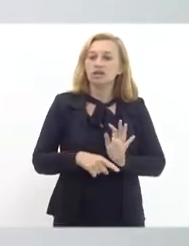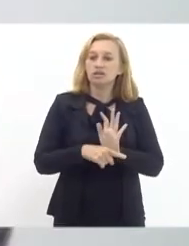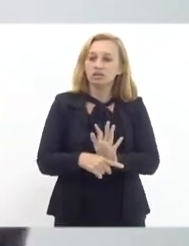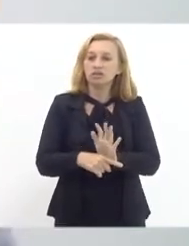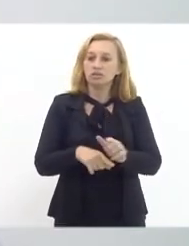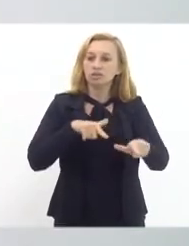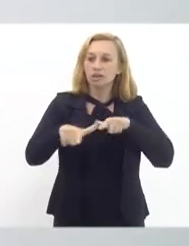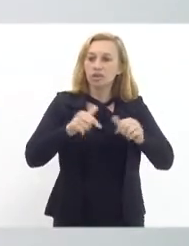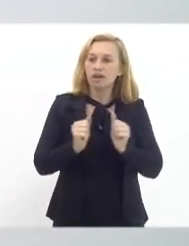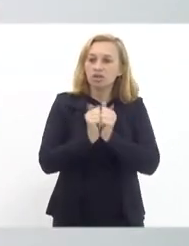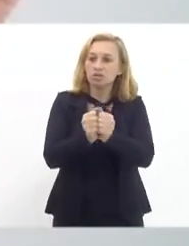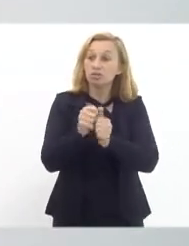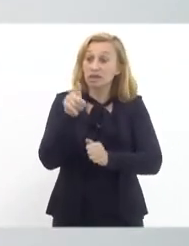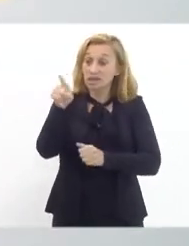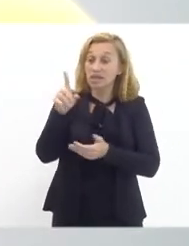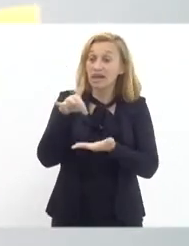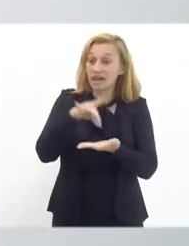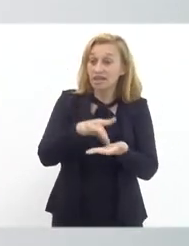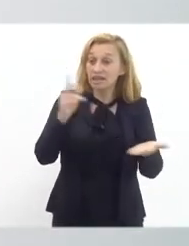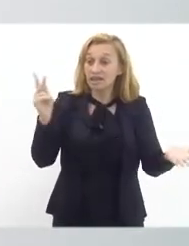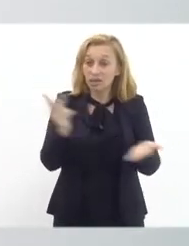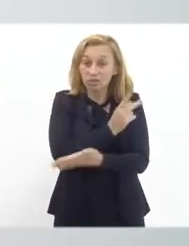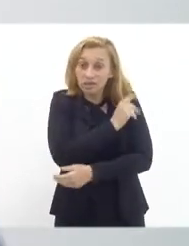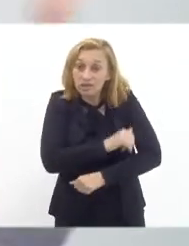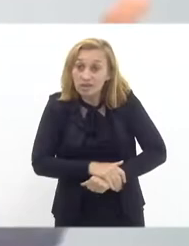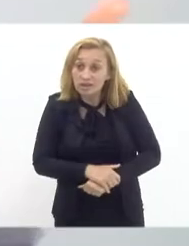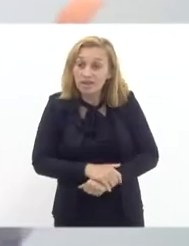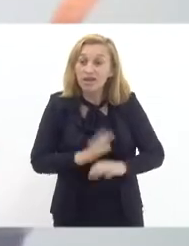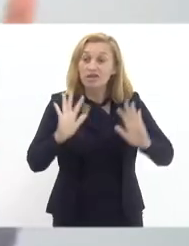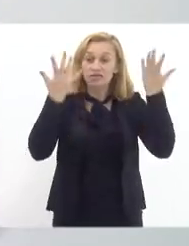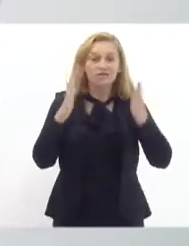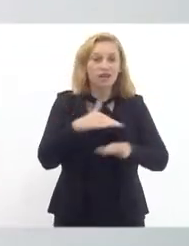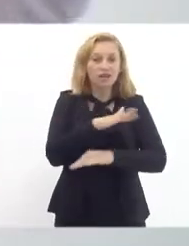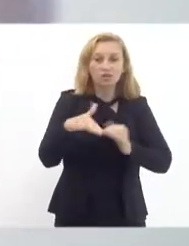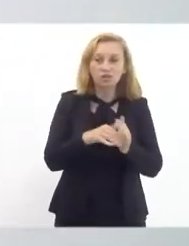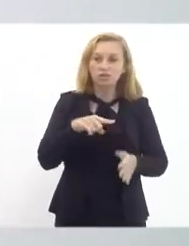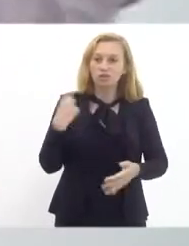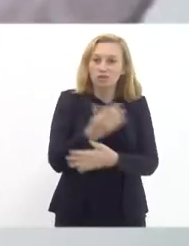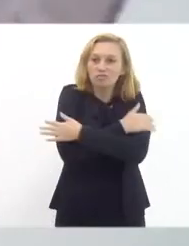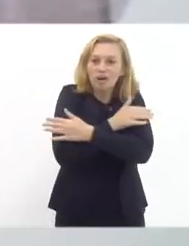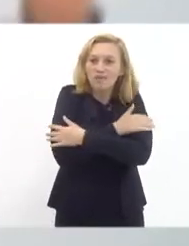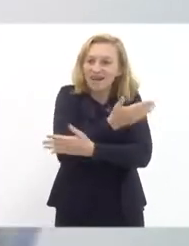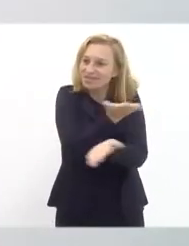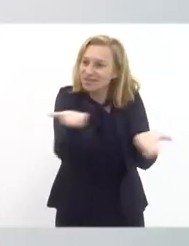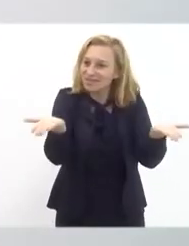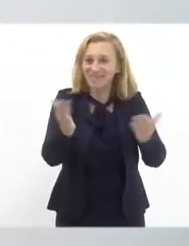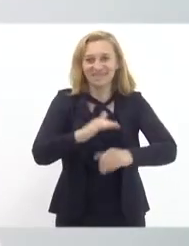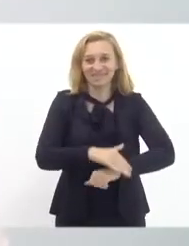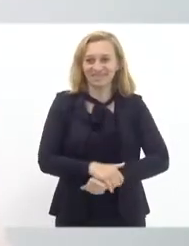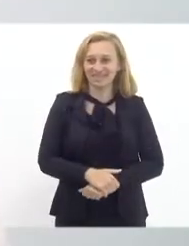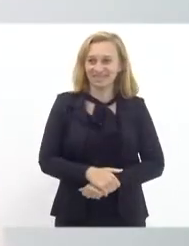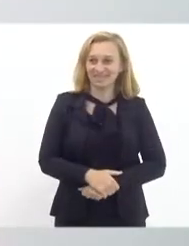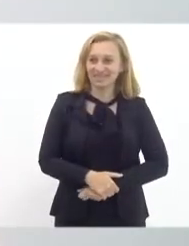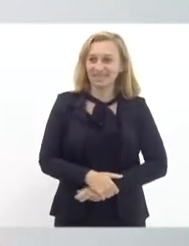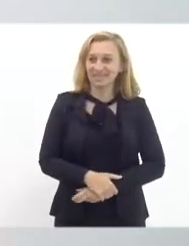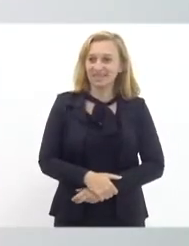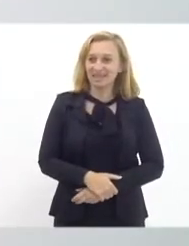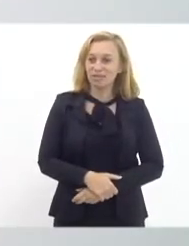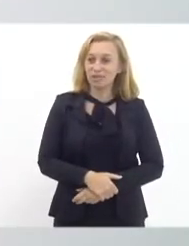torne uma realidade. Tornando realidade, viva todos nós. Um abraço fraterno e carinhoso.